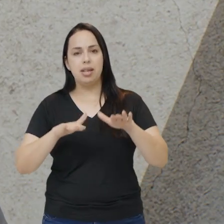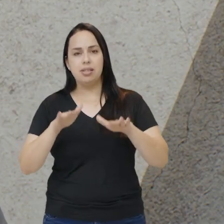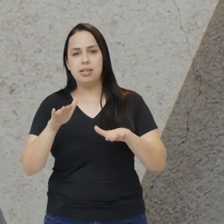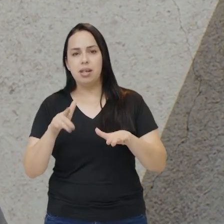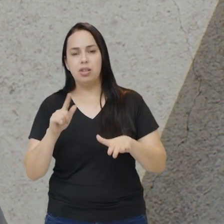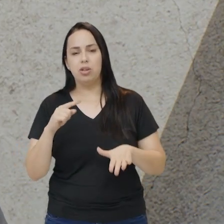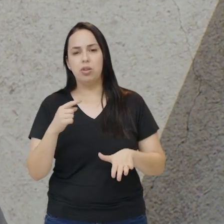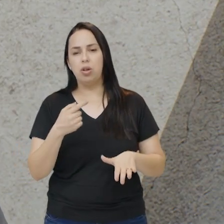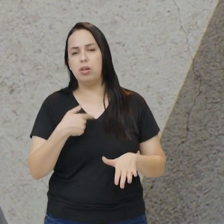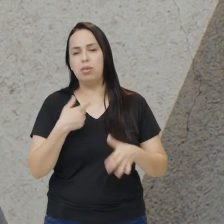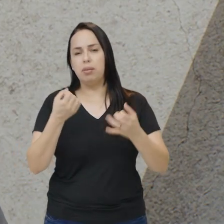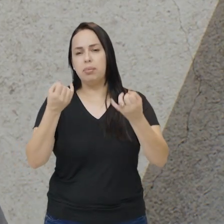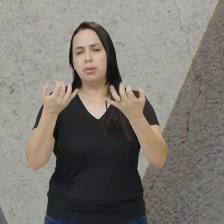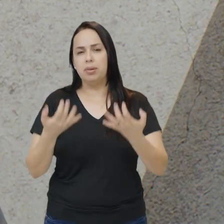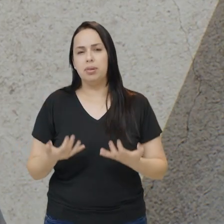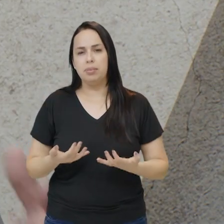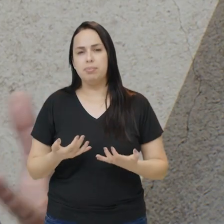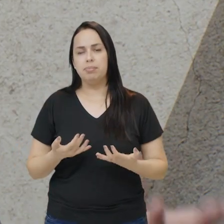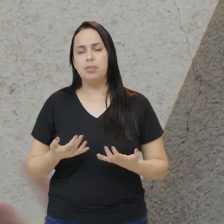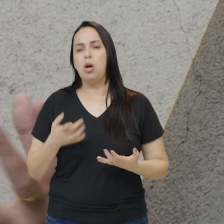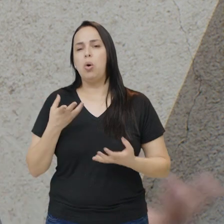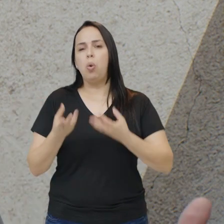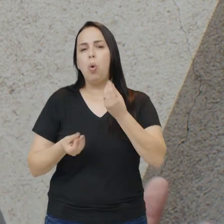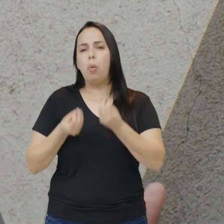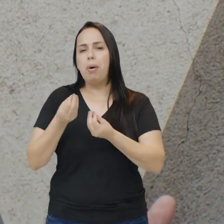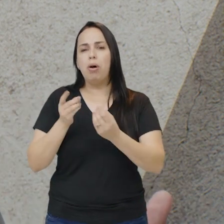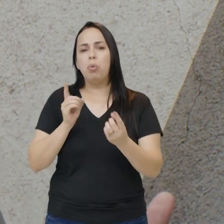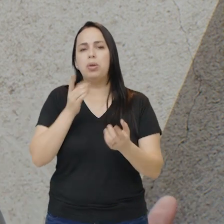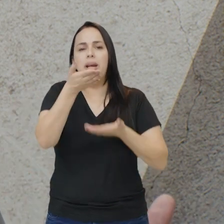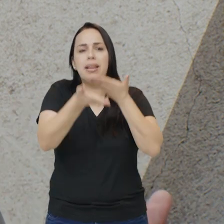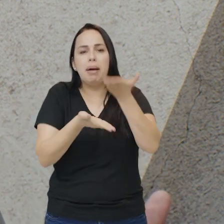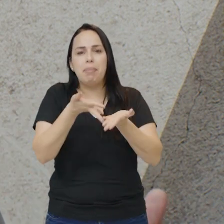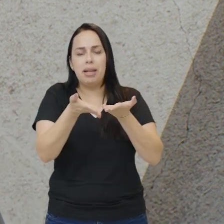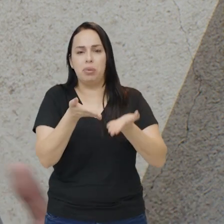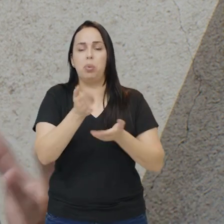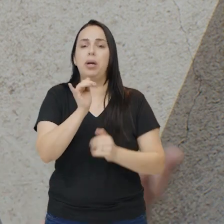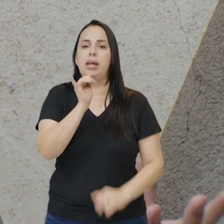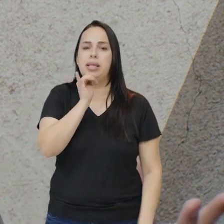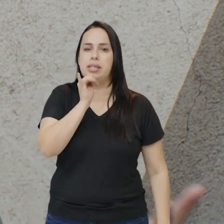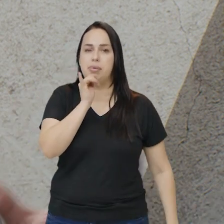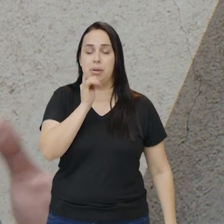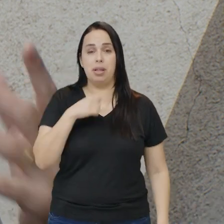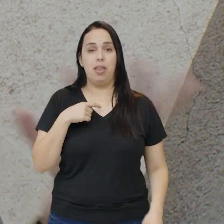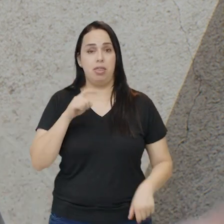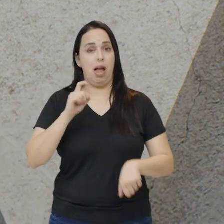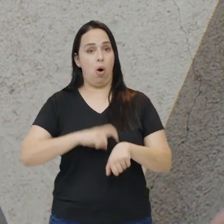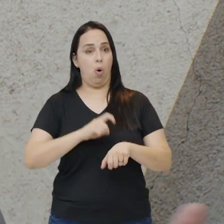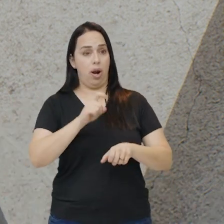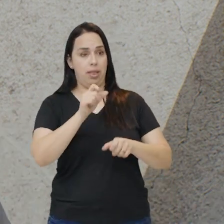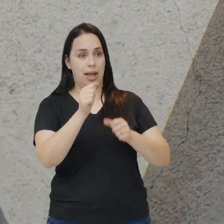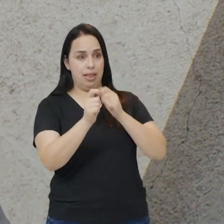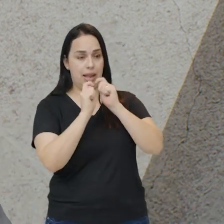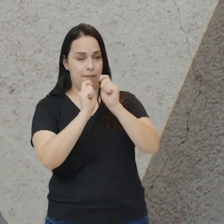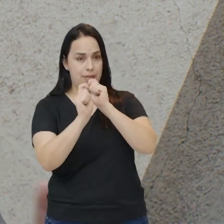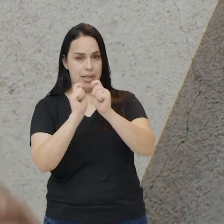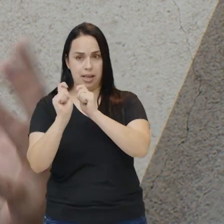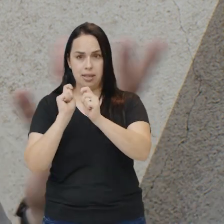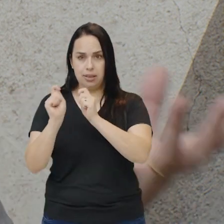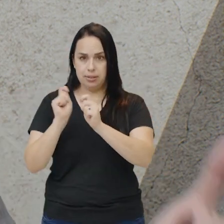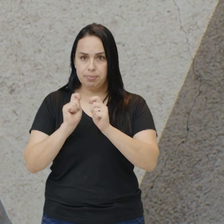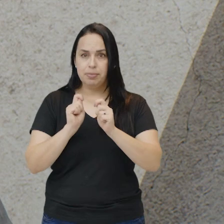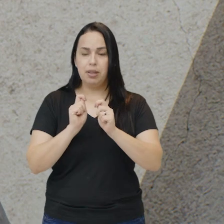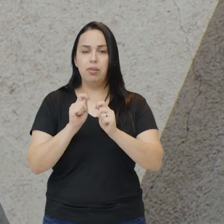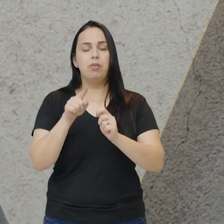a gente coloca é justamente essa questão, como é a tratativa da pessoa, né? Então, nas próprias seleções, vamos supor, você já